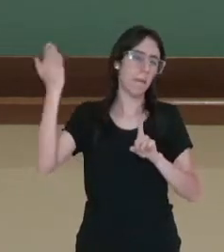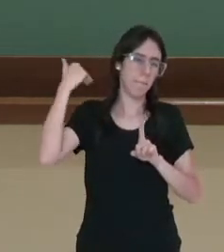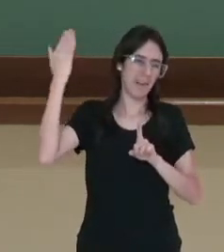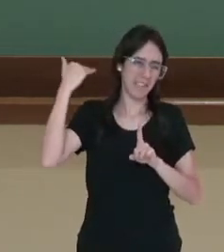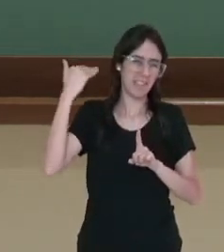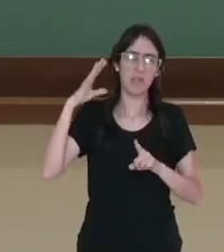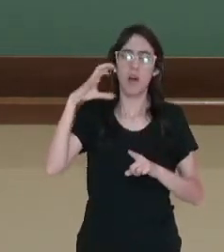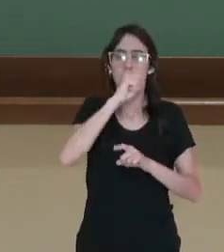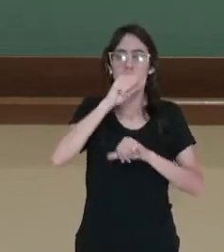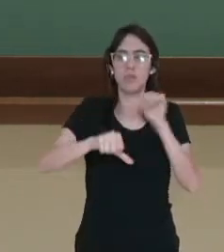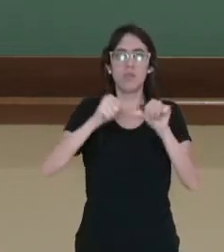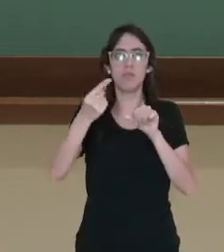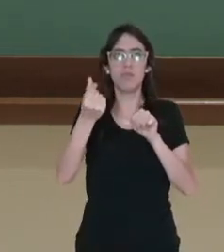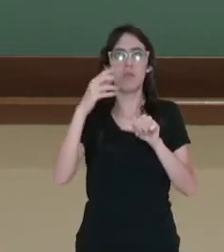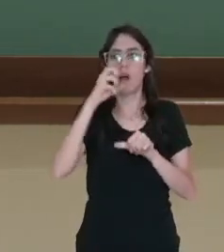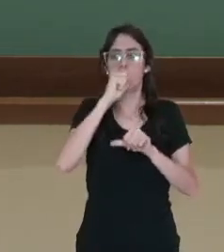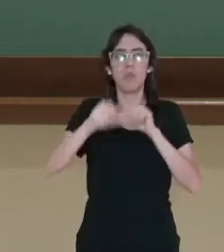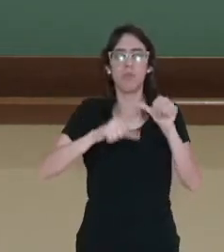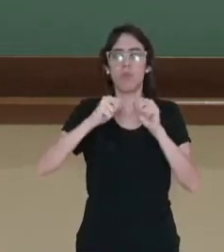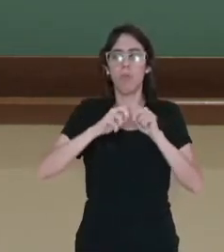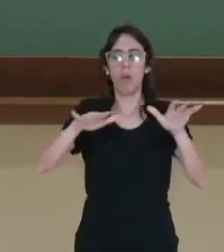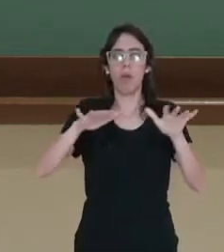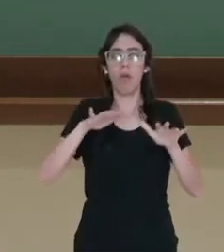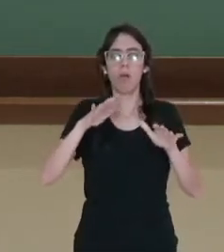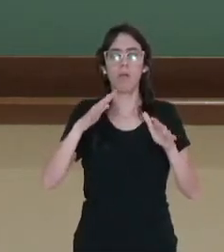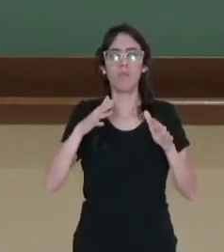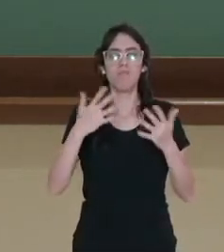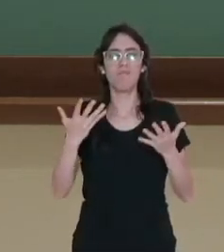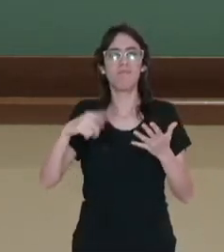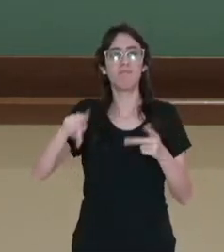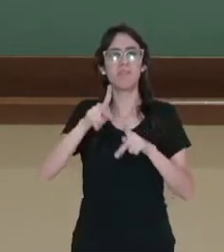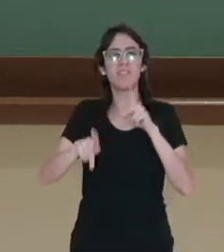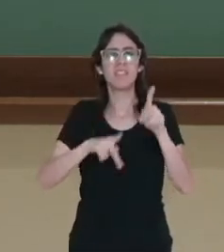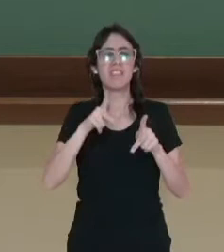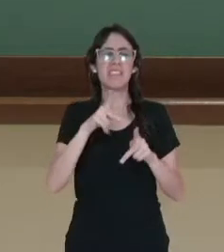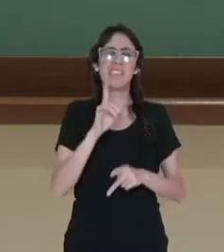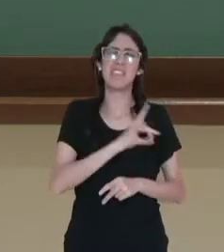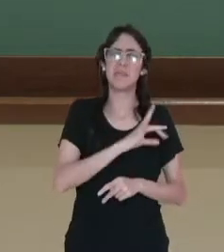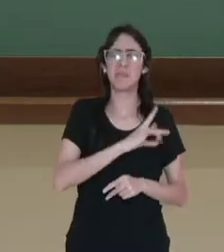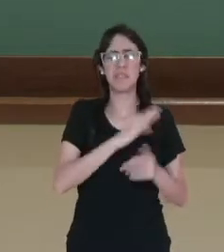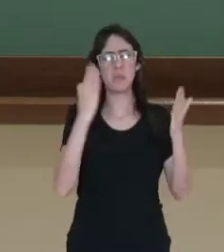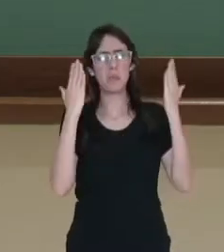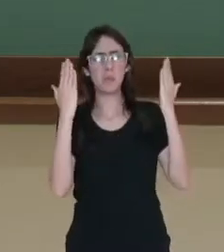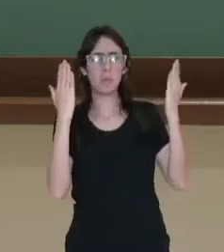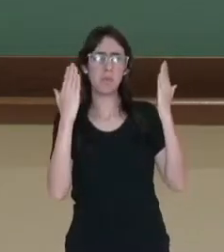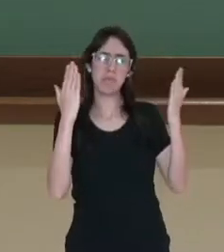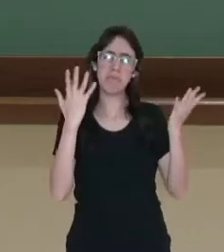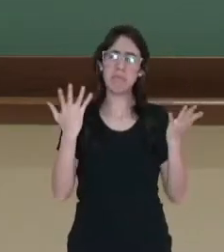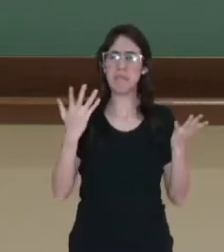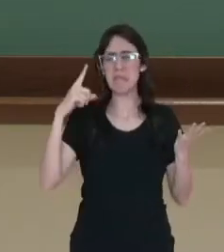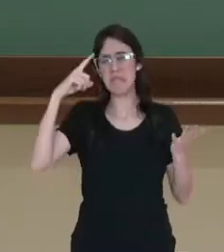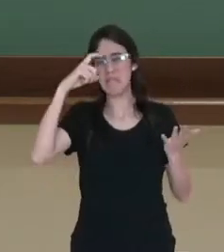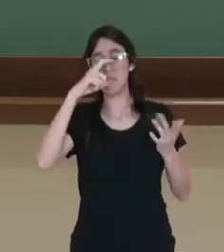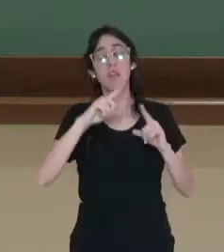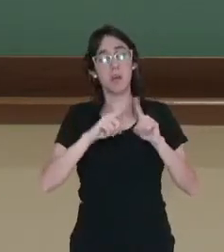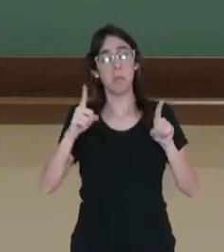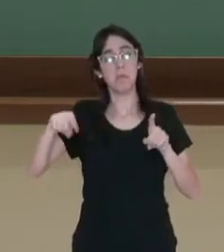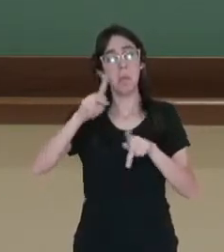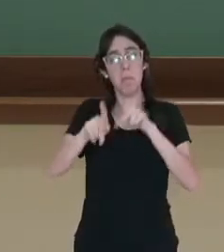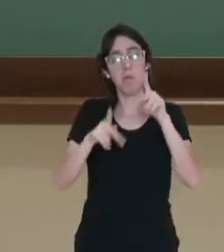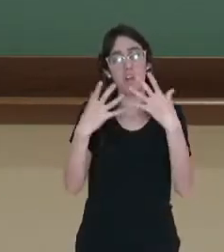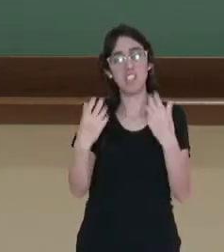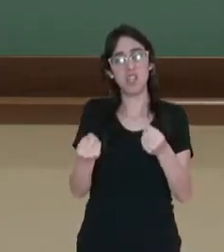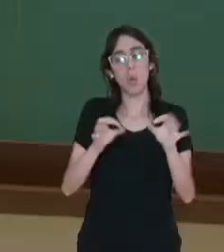muito rapidamente lançadas. Então inicialmente gerou desconfiança, mas esse debate a população recebeu bem o Plano